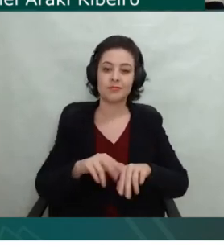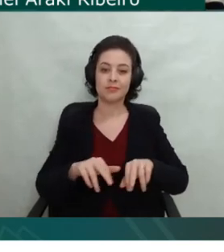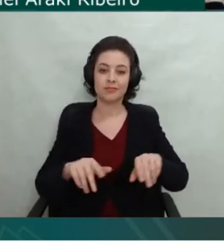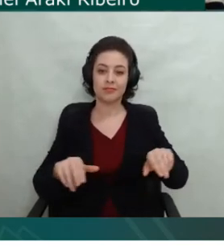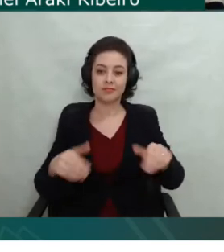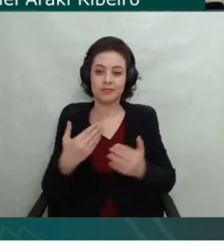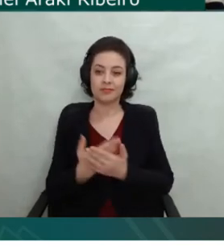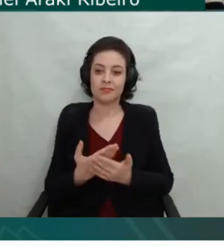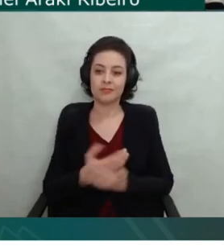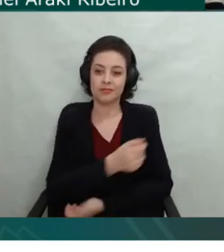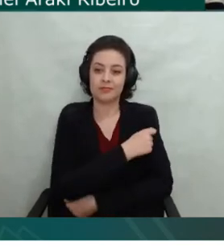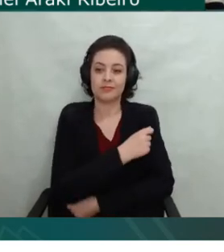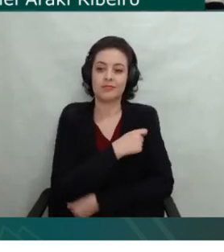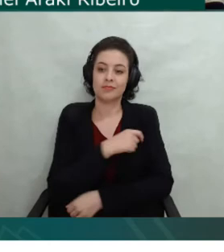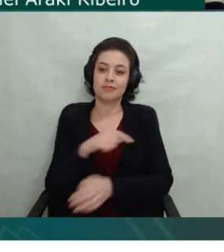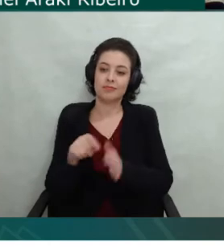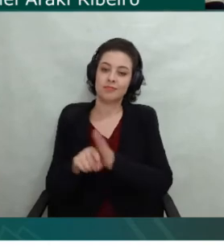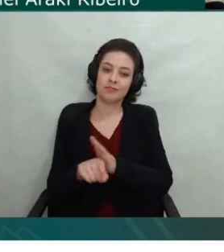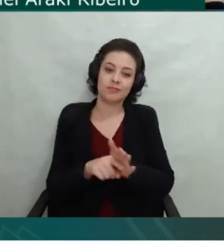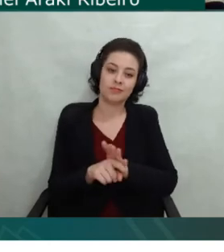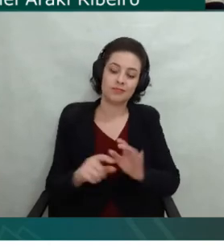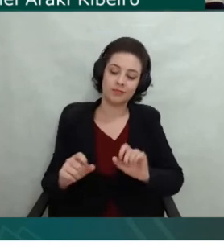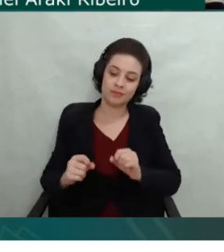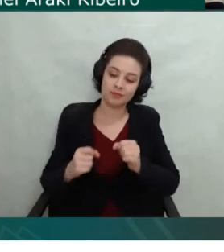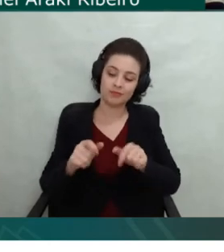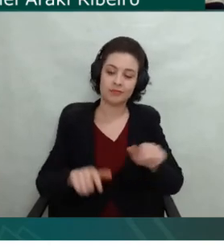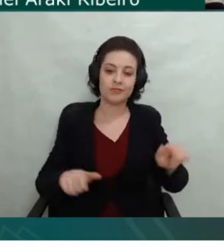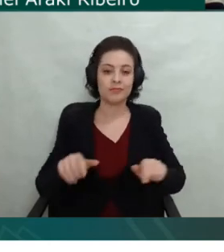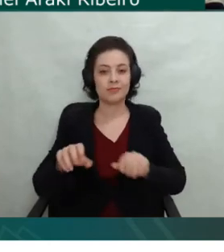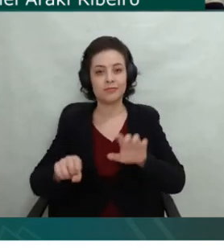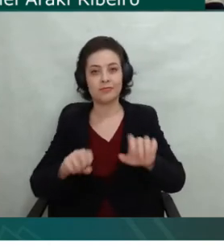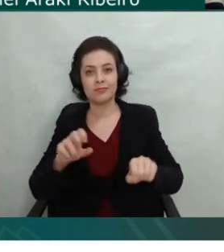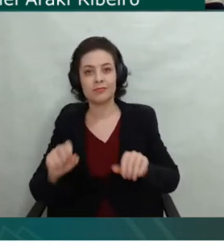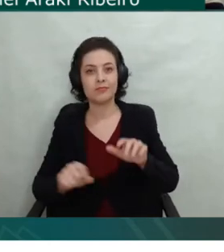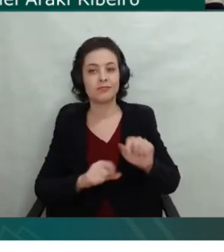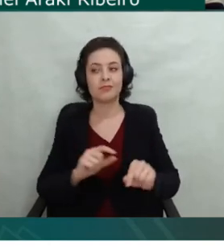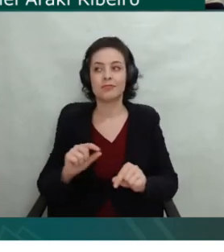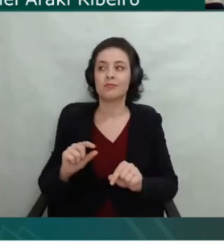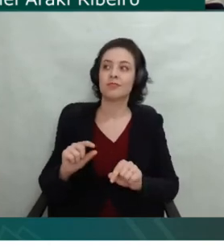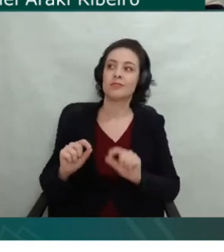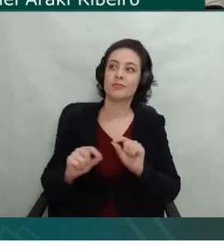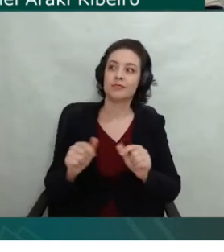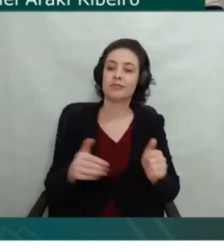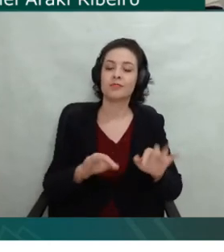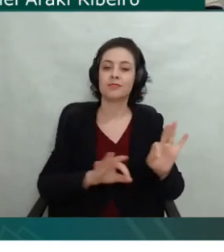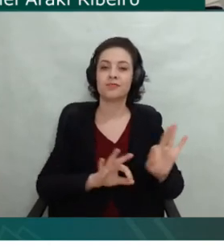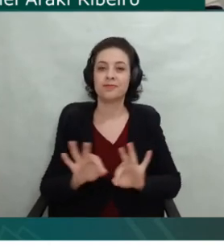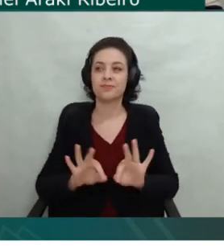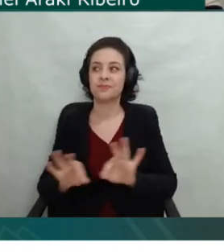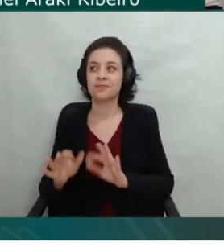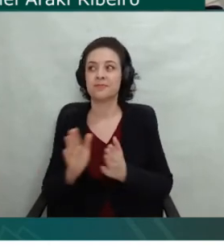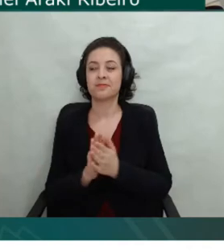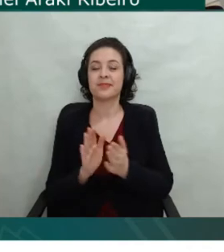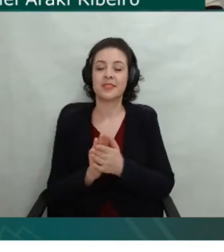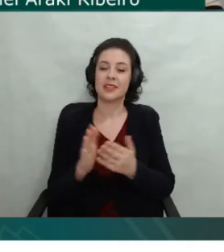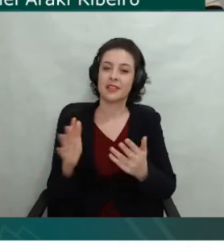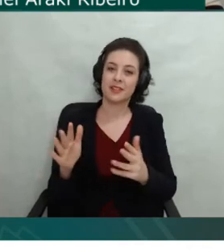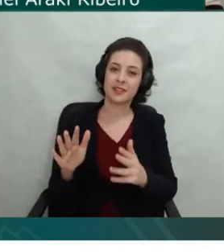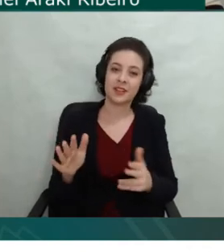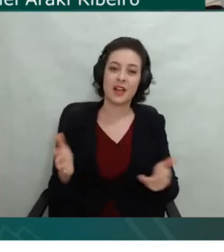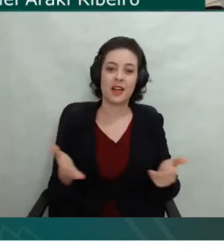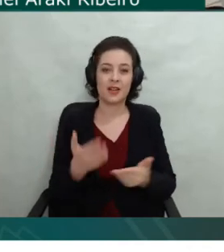de muito esforço na captação de recursos e desenho de novos projetos. Parabéns, e acredito